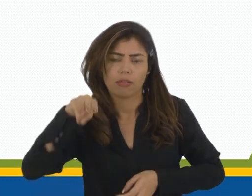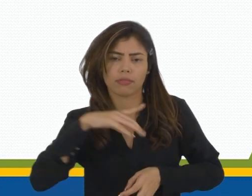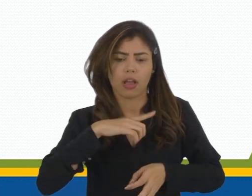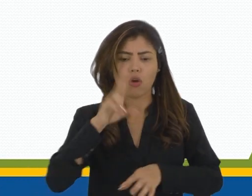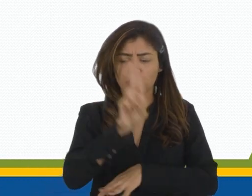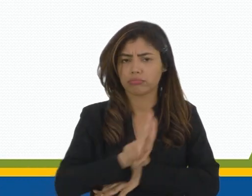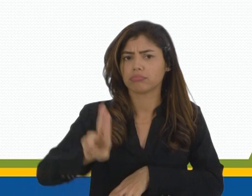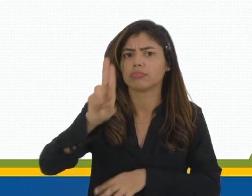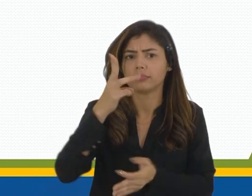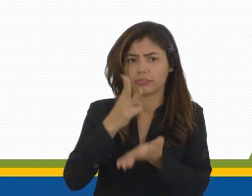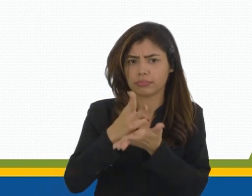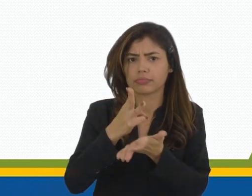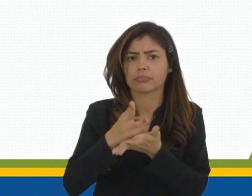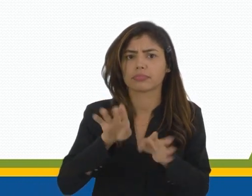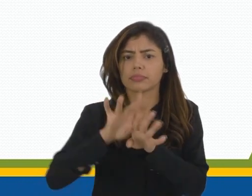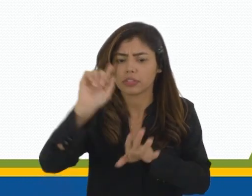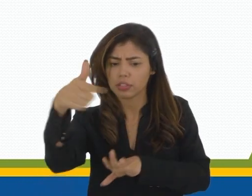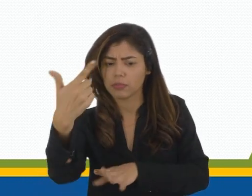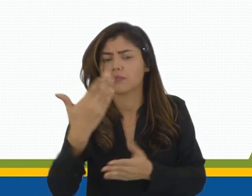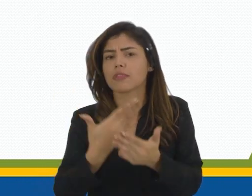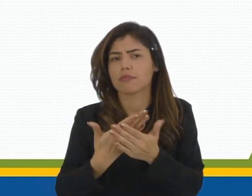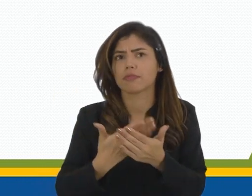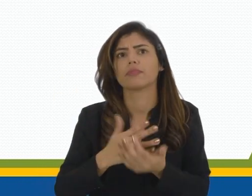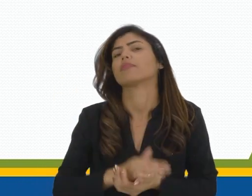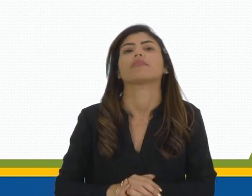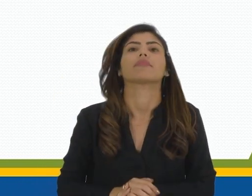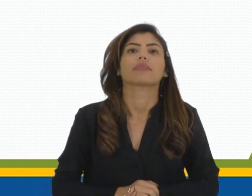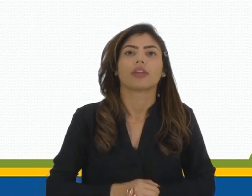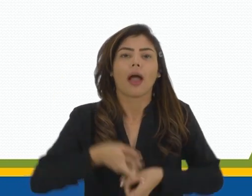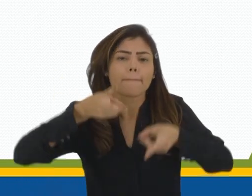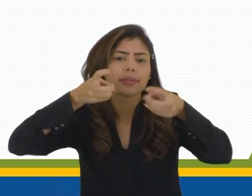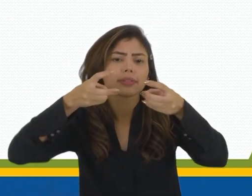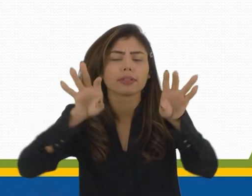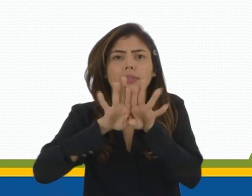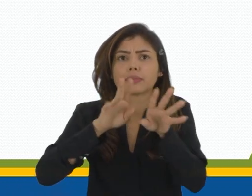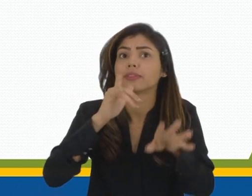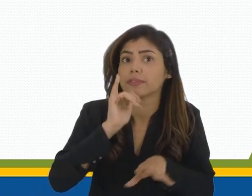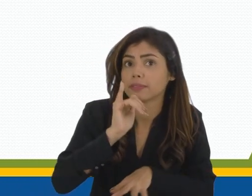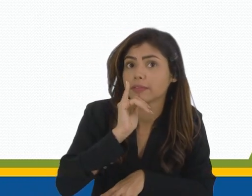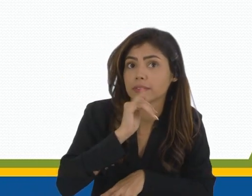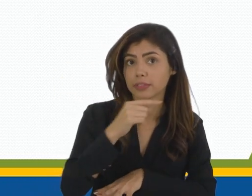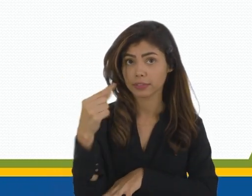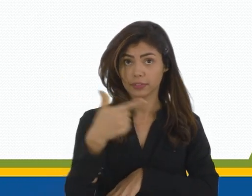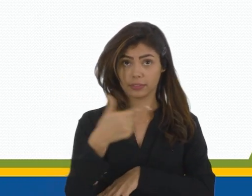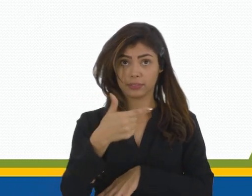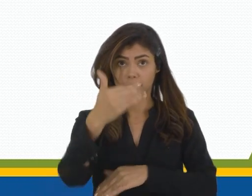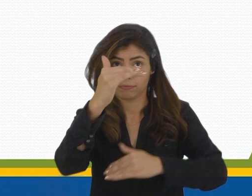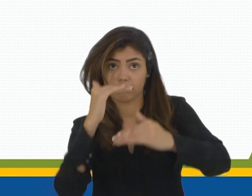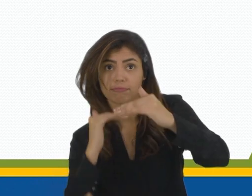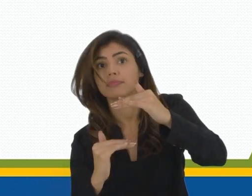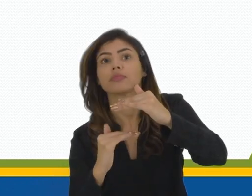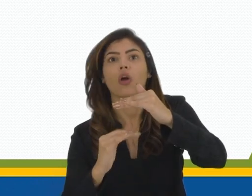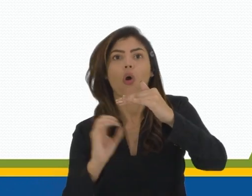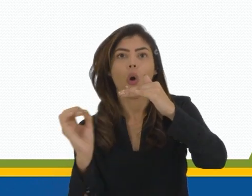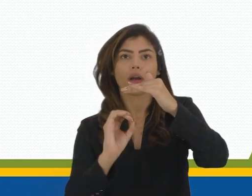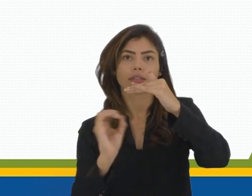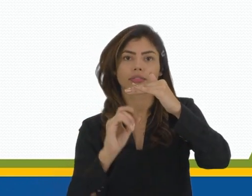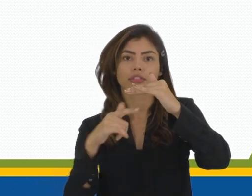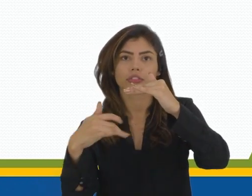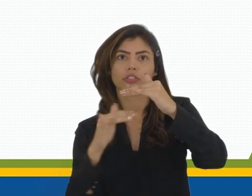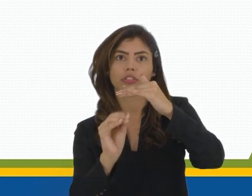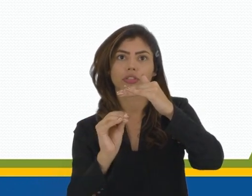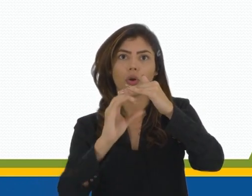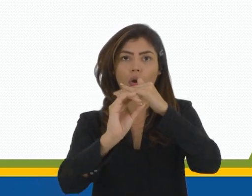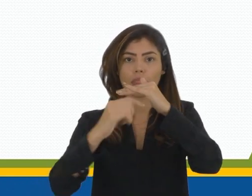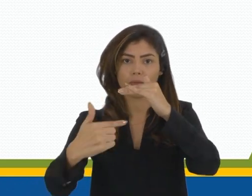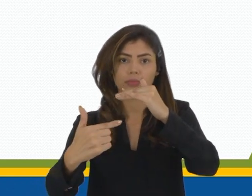mais utilizar nas próximas aulas. Ali a gente consegue observar, por exemplo, na segunda linha, o gás oxigênio, onde a gente tem